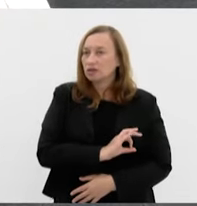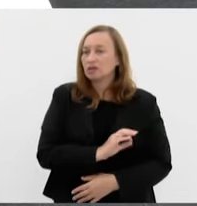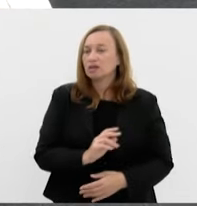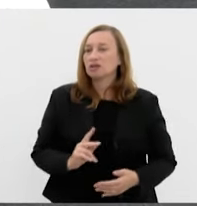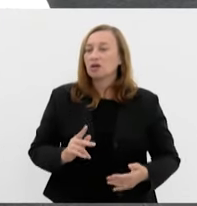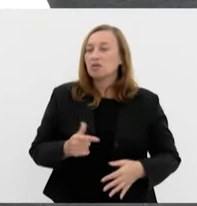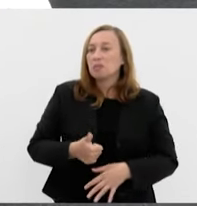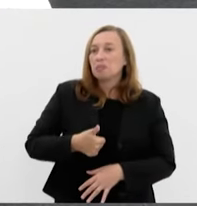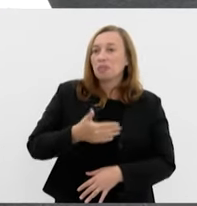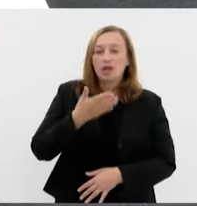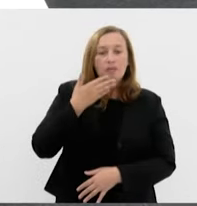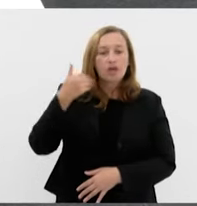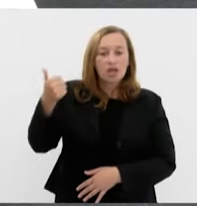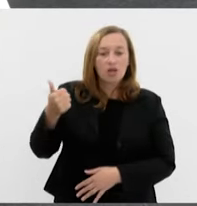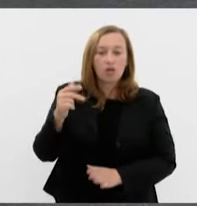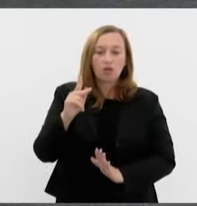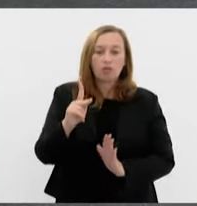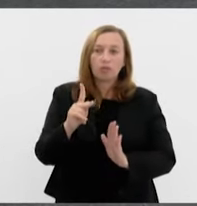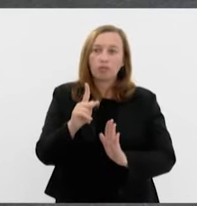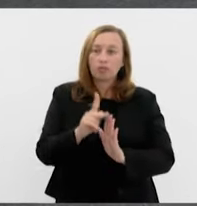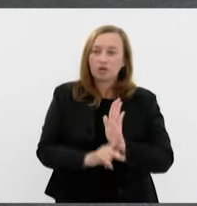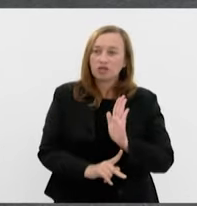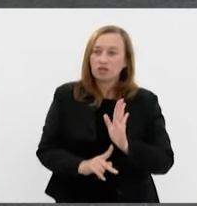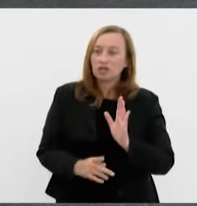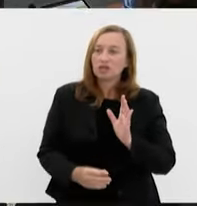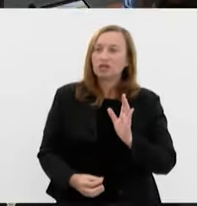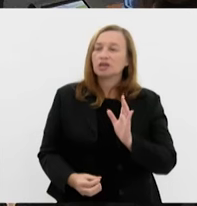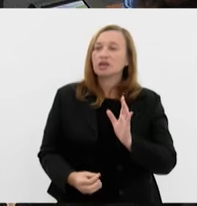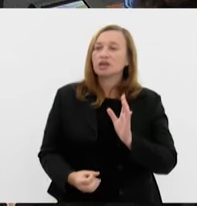melhor projeto que a casa produziu esse